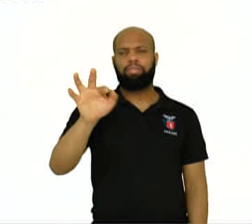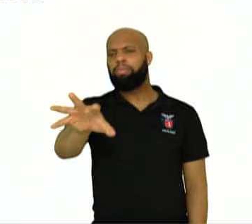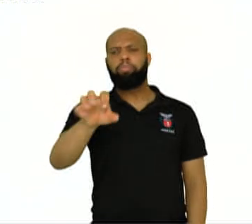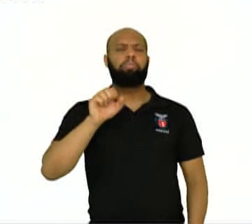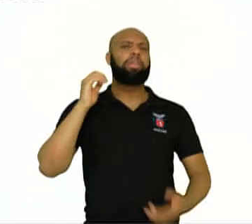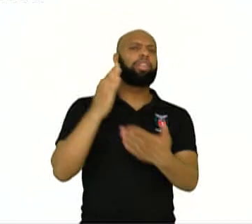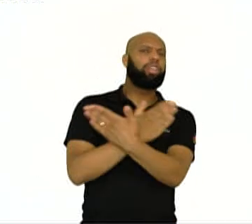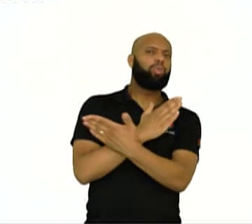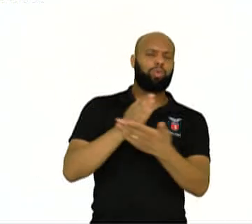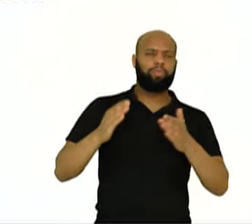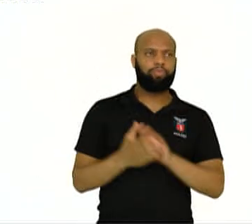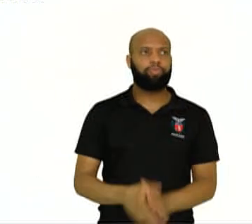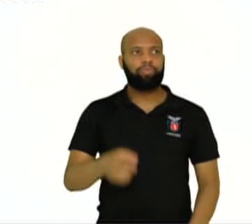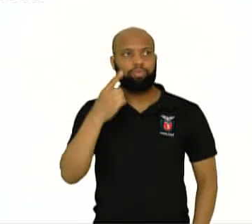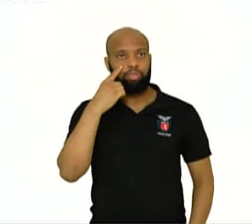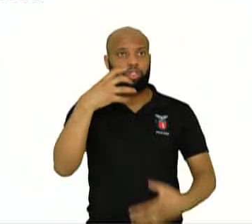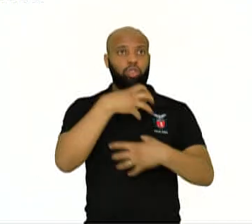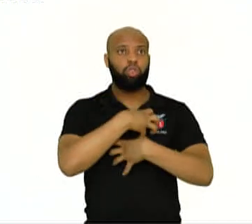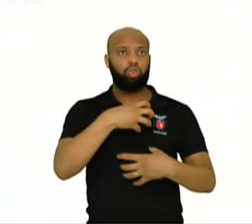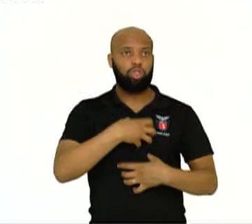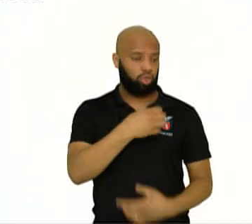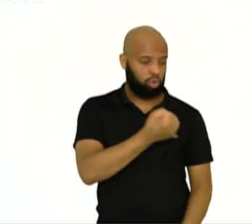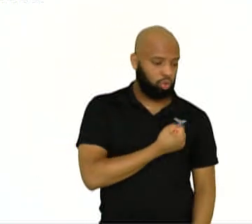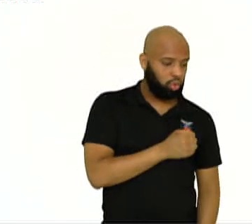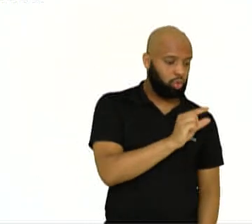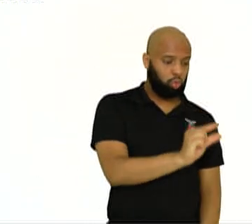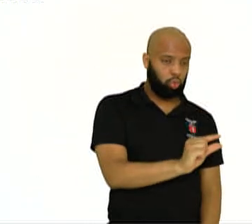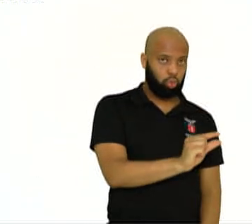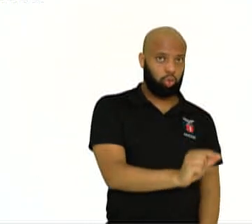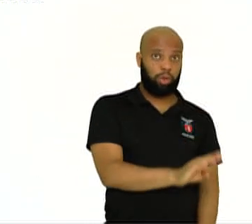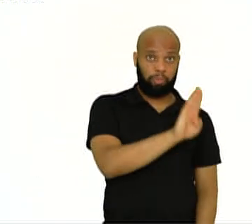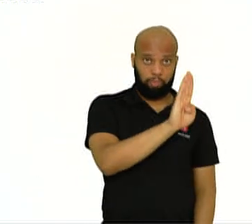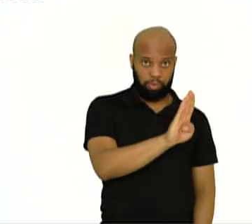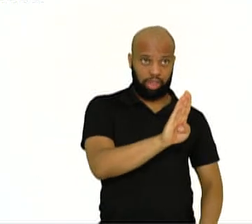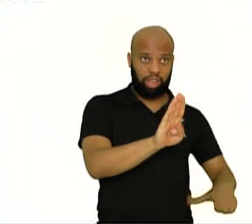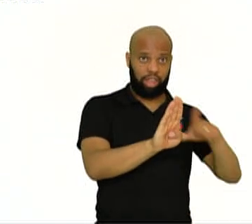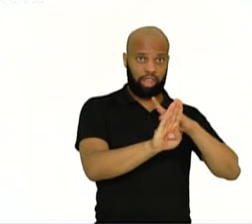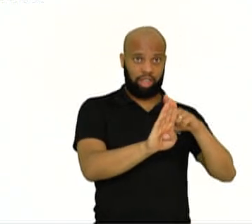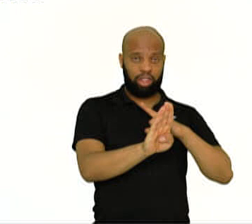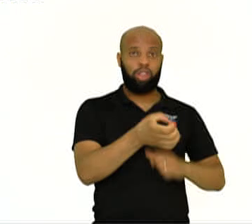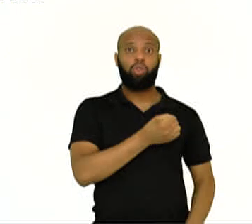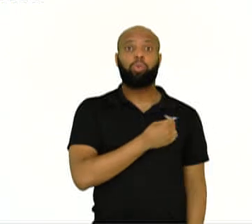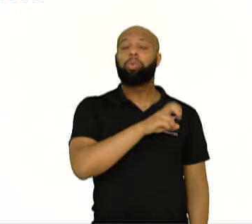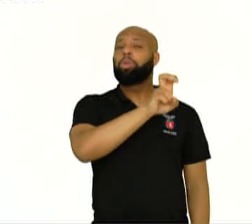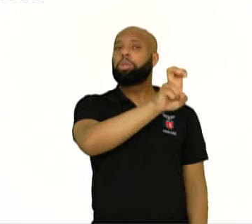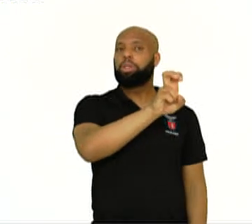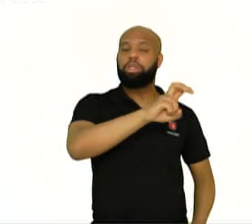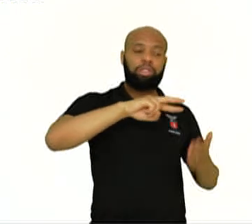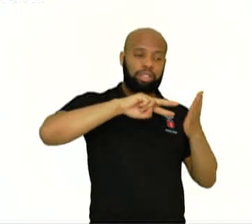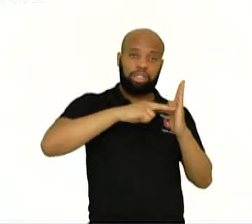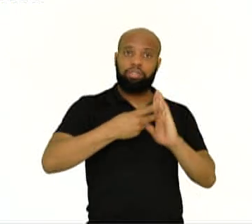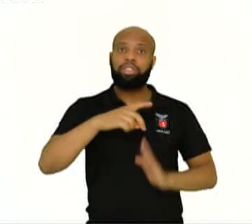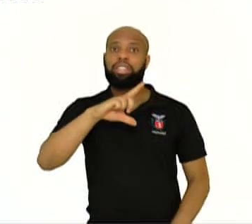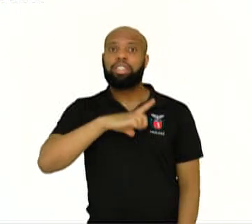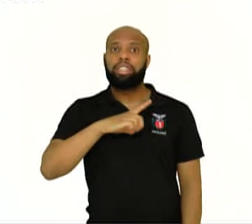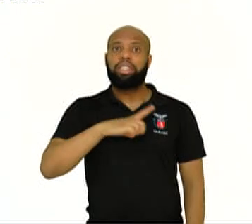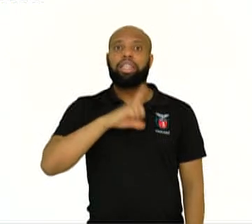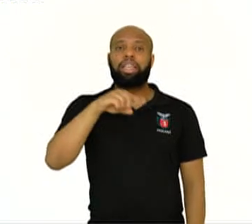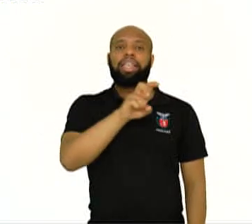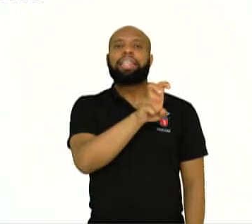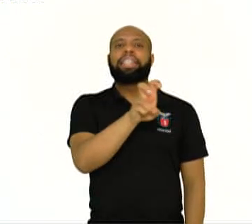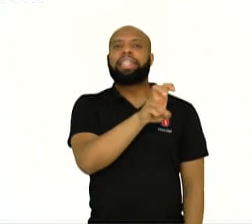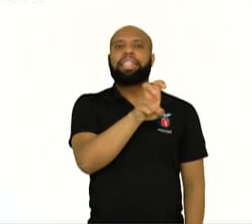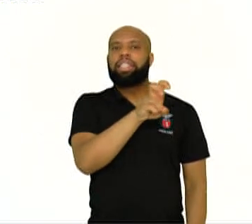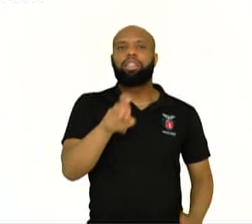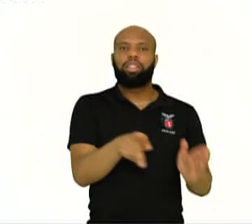recorte. Percebam a ordem crescente. O boro tem o número 5 ali em cima. Significa que ele é o quinto